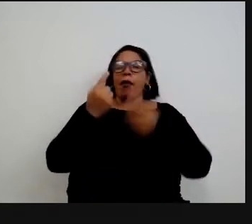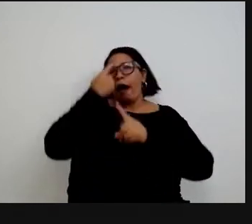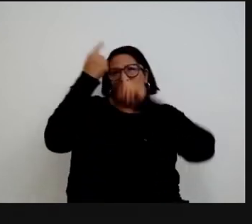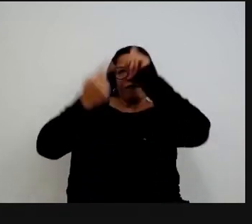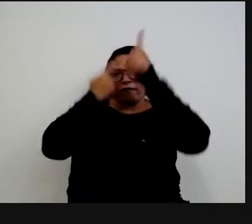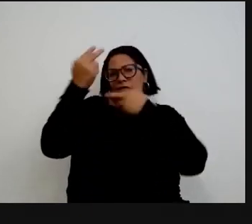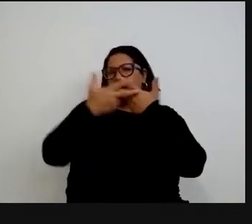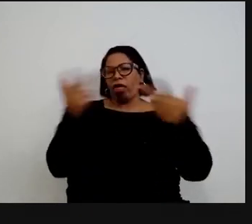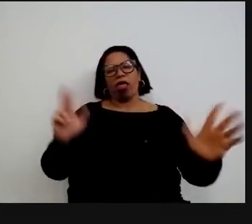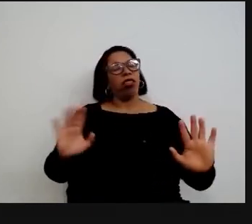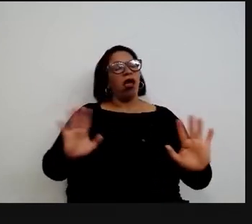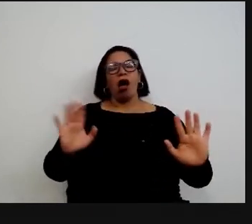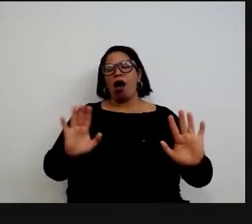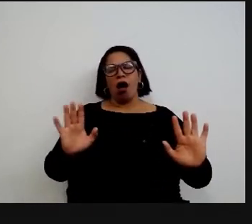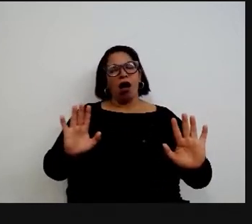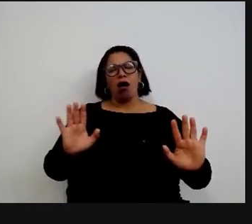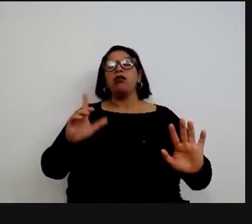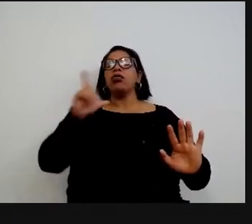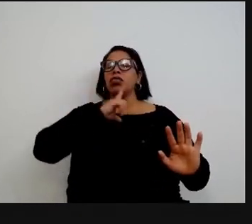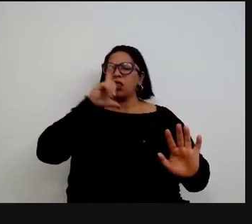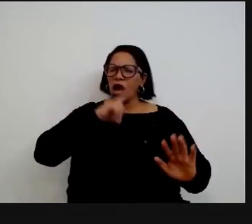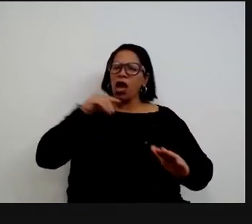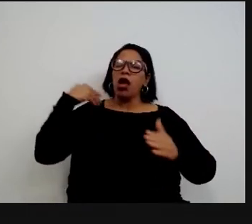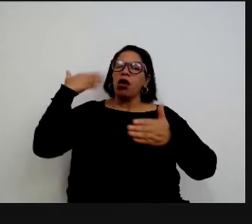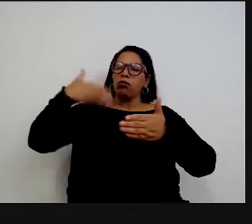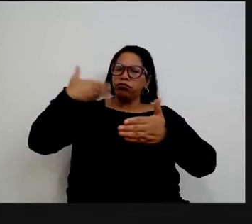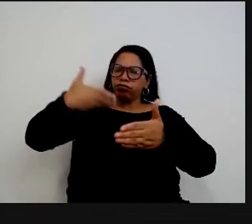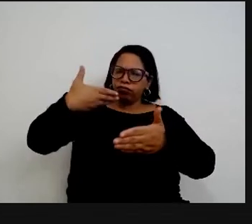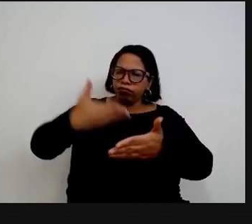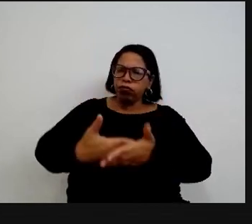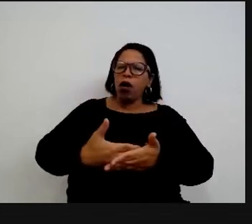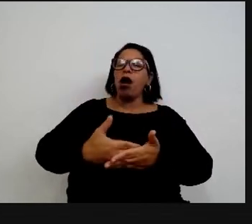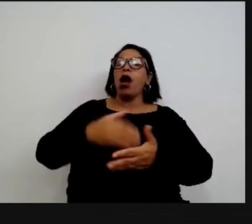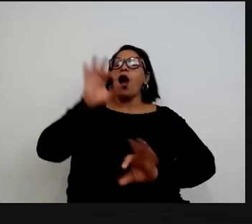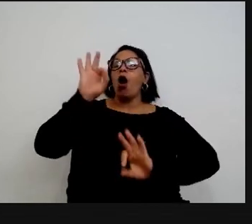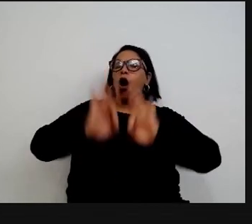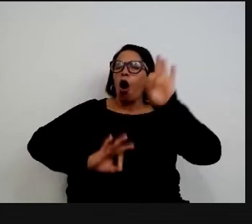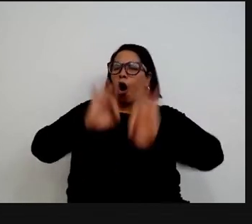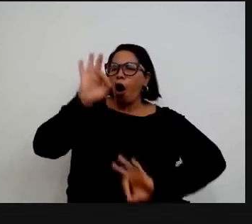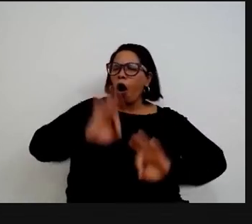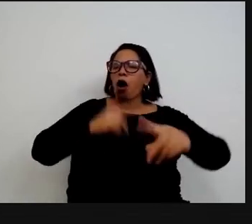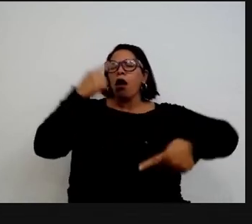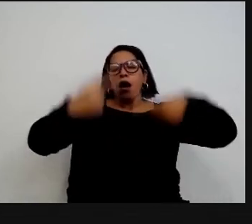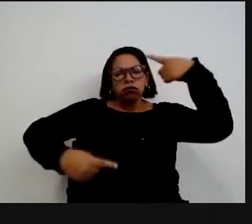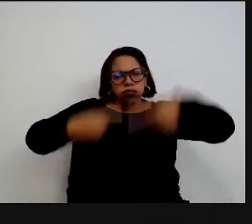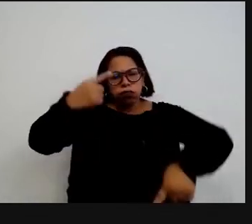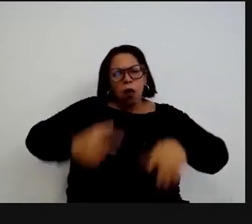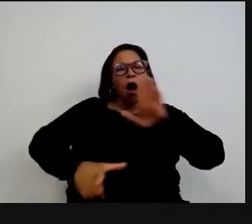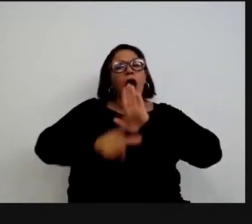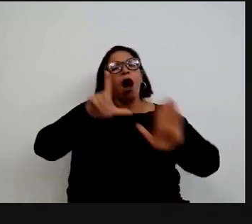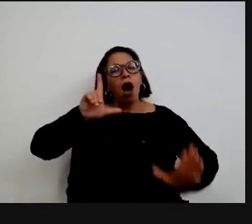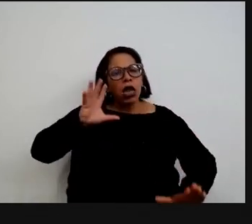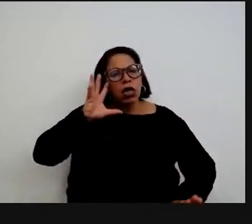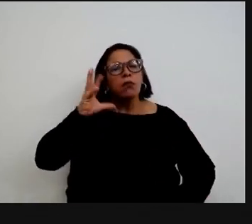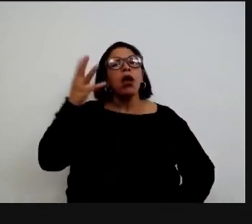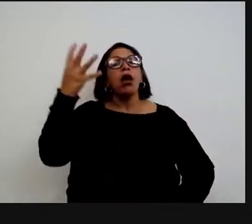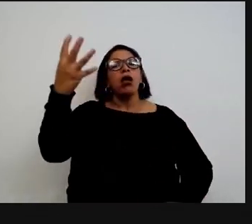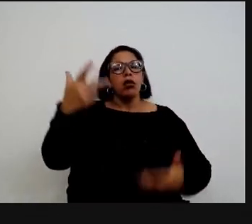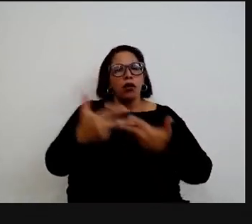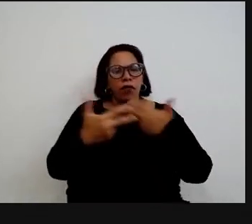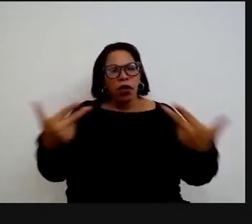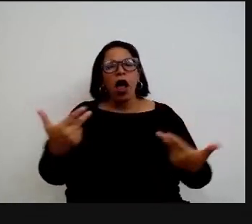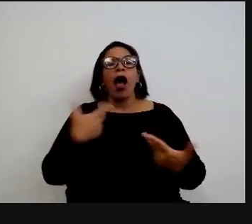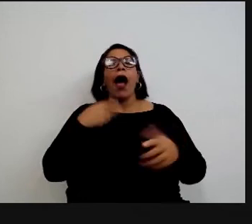inventar. Eu acho que é isso. Não, tem processos de discussão também, e a gente convenciona em determinados momentos. Está